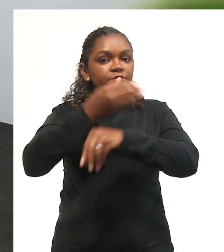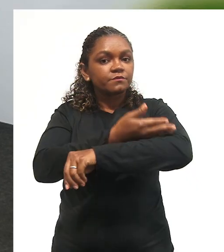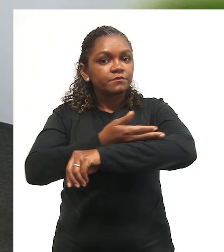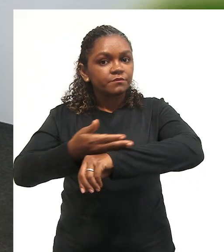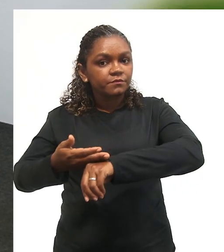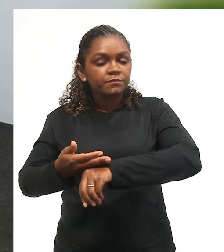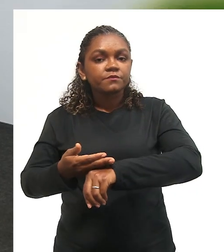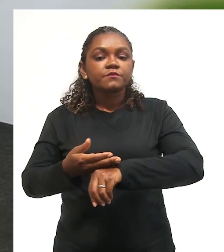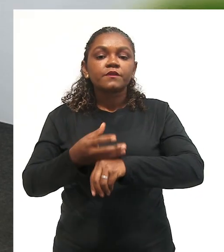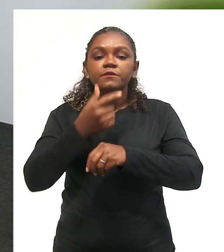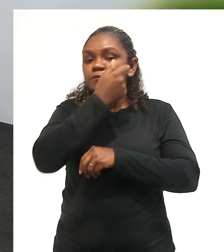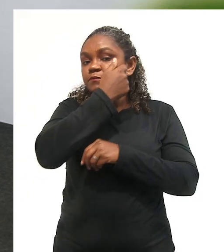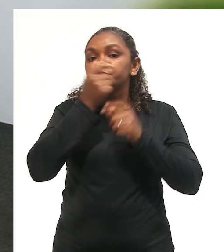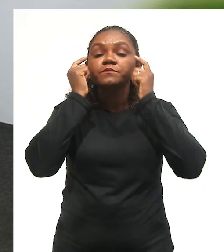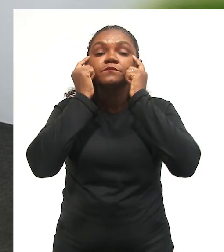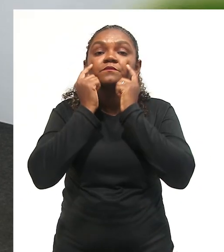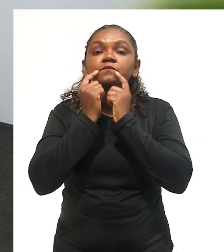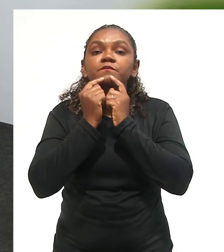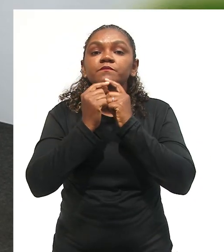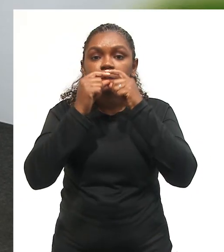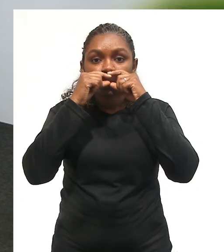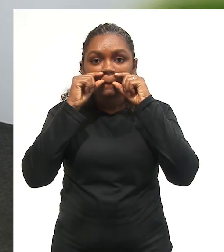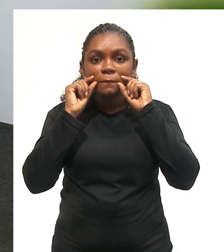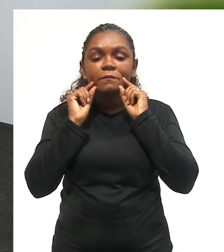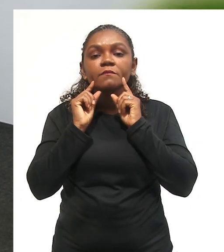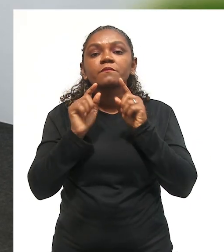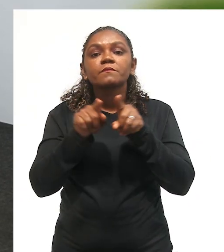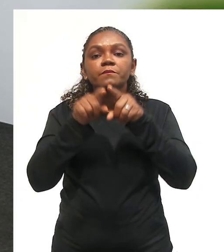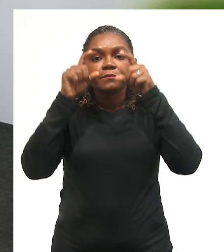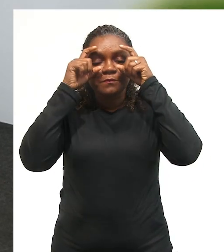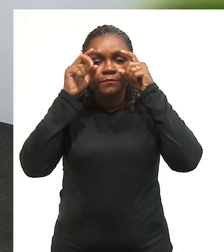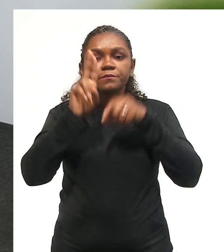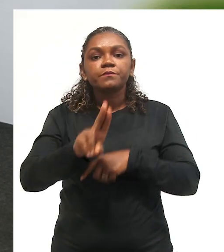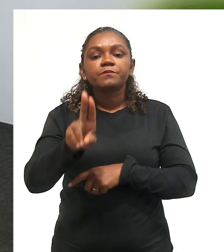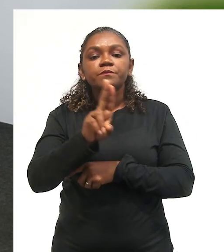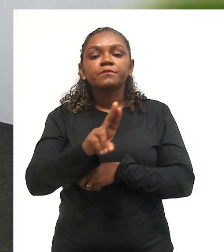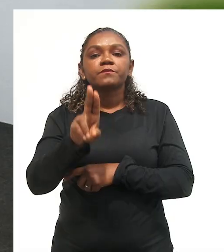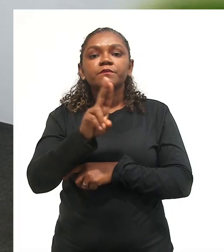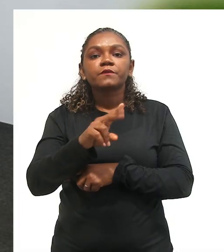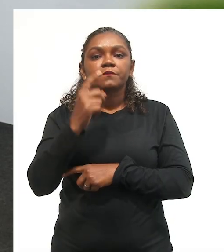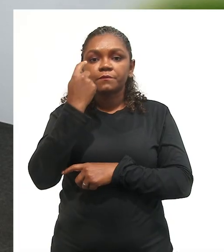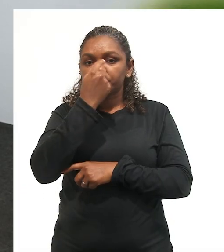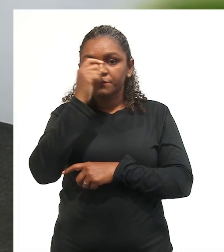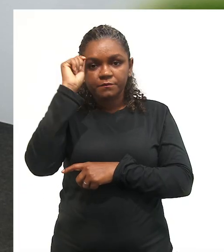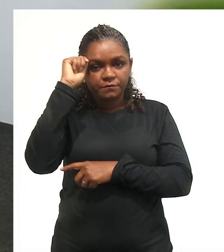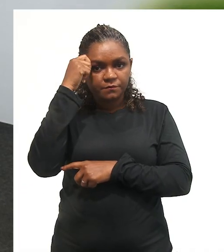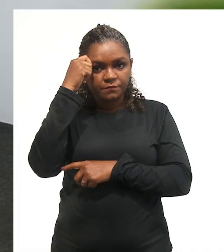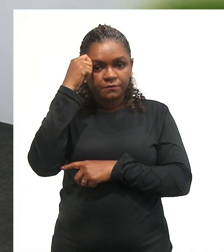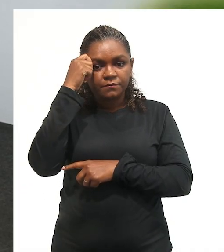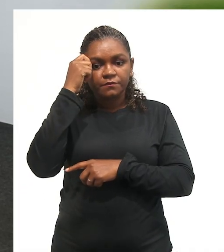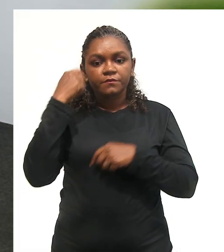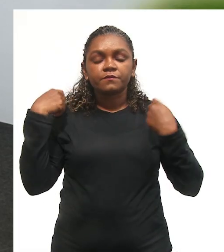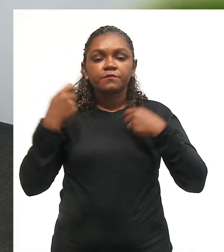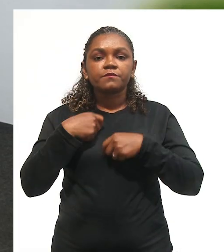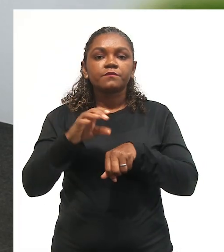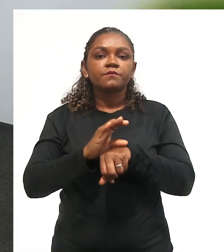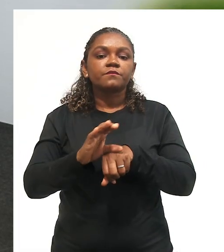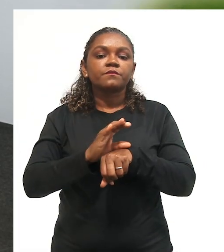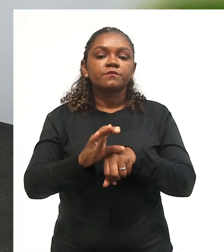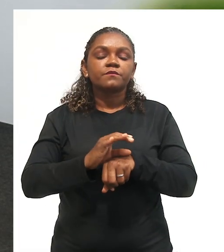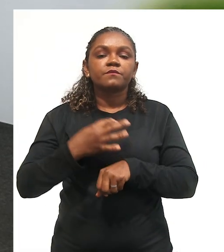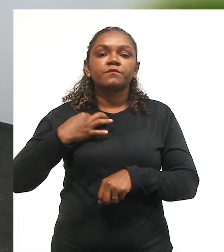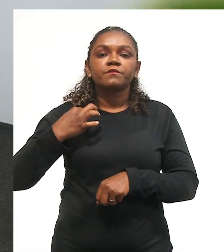grisalhos, barba, uso óculos de grau, tenho olhos pretos, estou usando um blazer cinza,